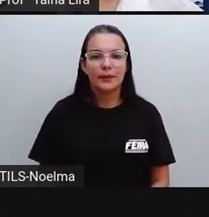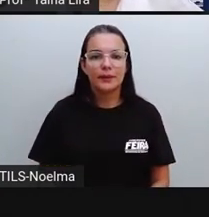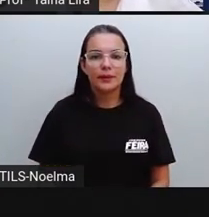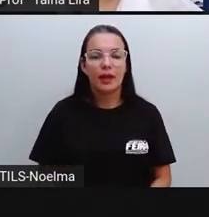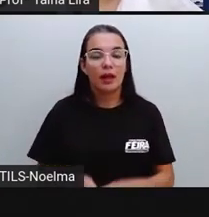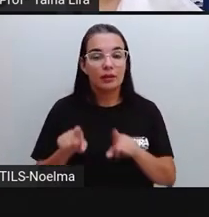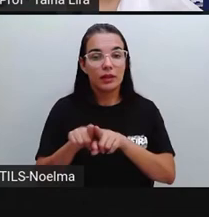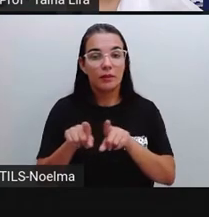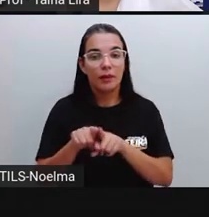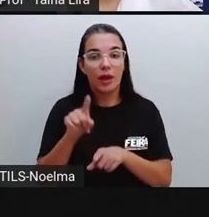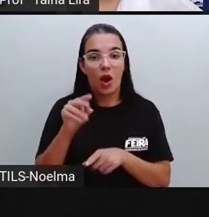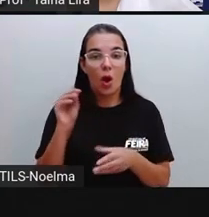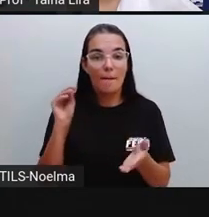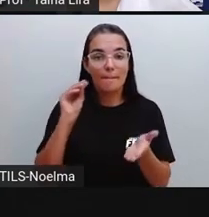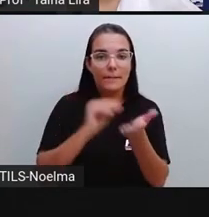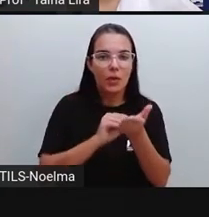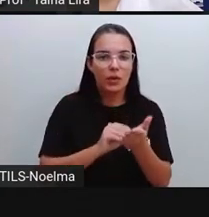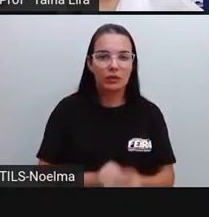E também ponha, ó.